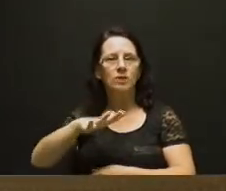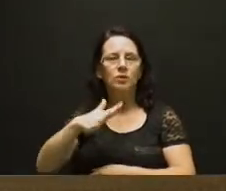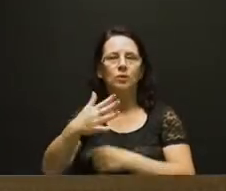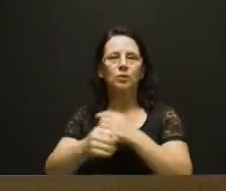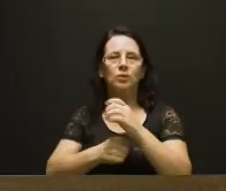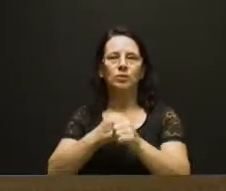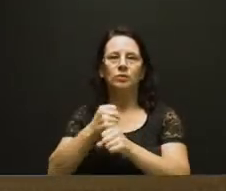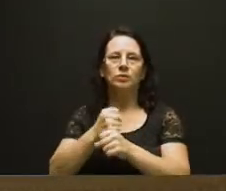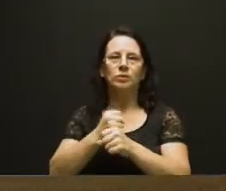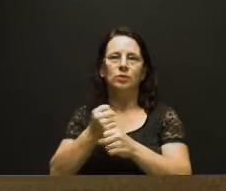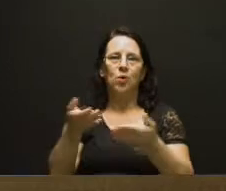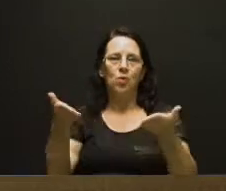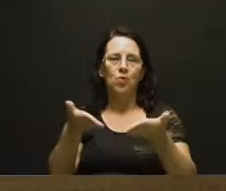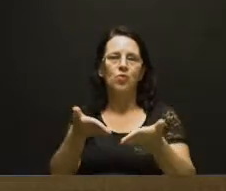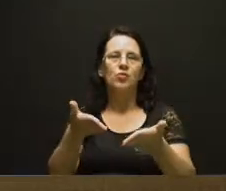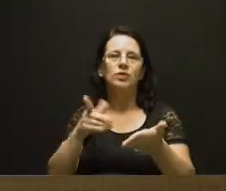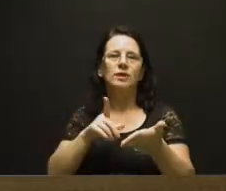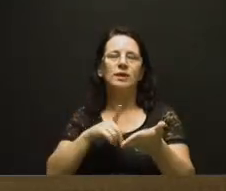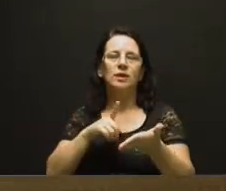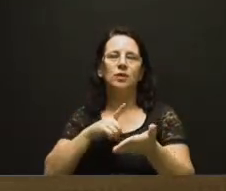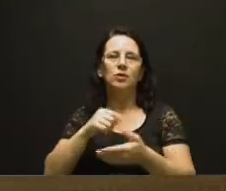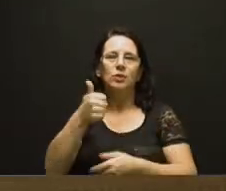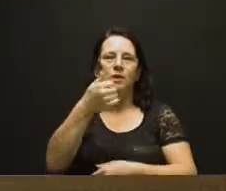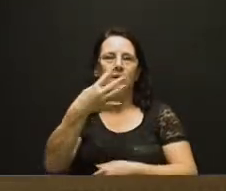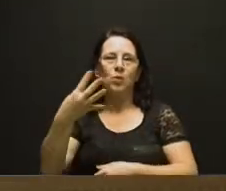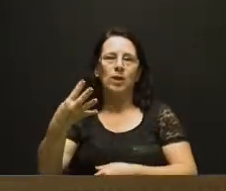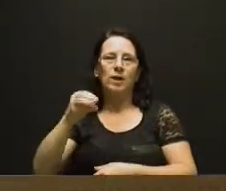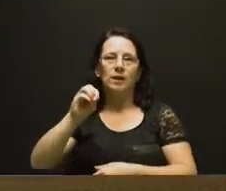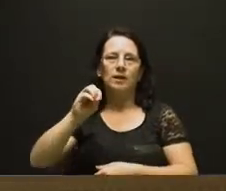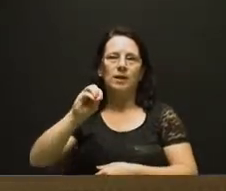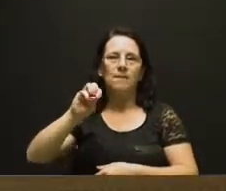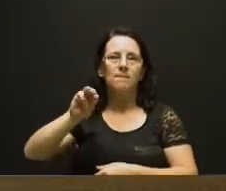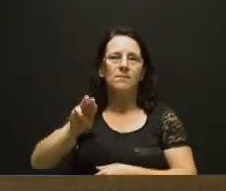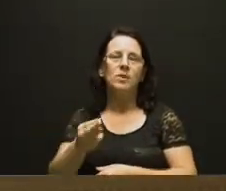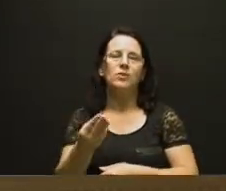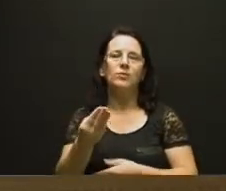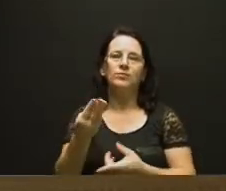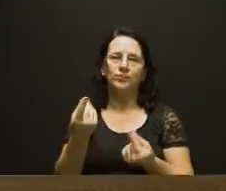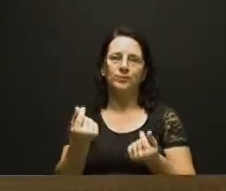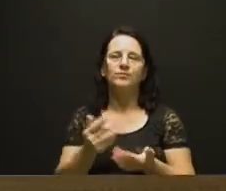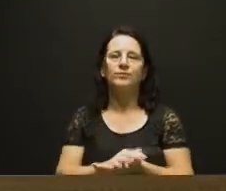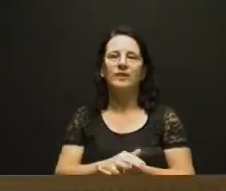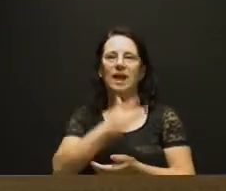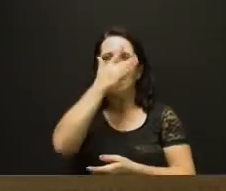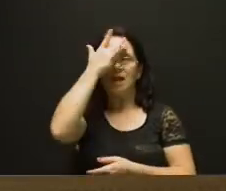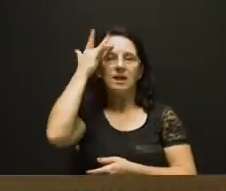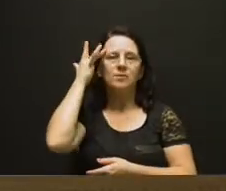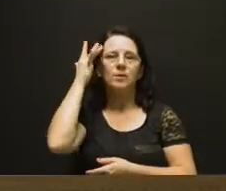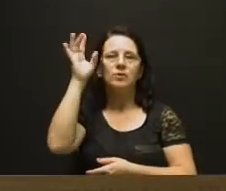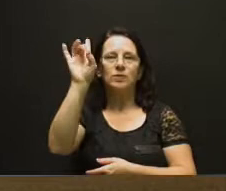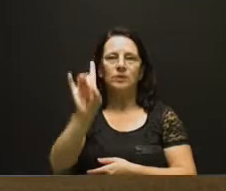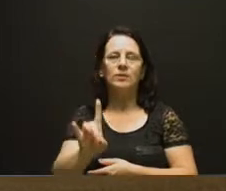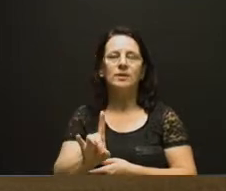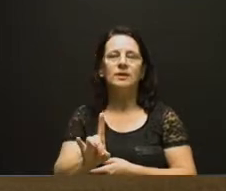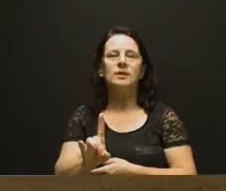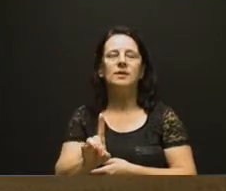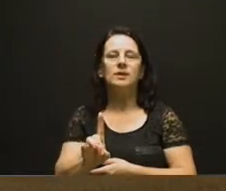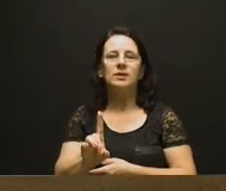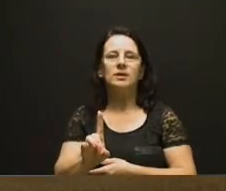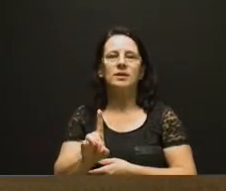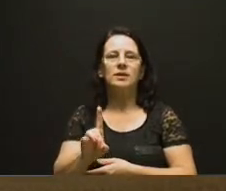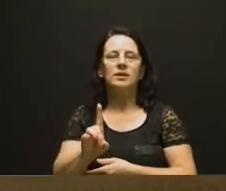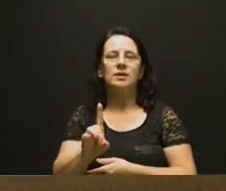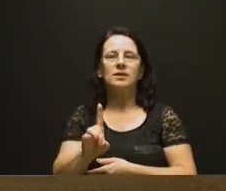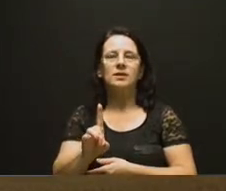ano hoje eu tenho um custo de 140 150 mil os portadores necessidades são transportados para a cidade de santos são vicente